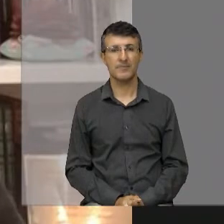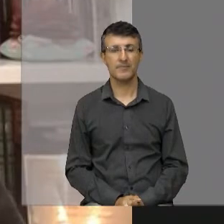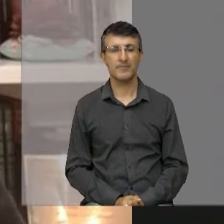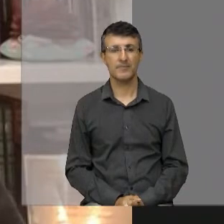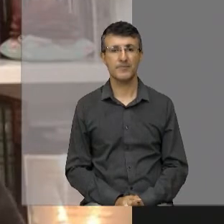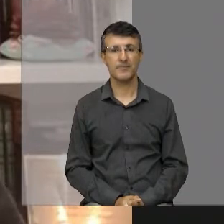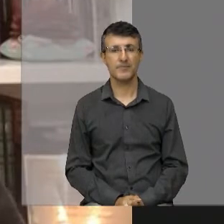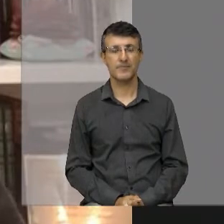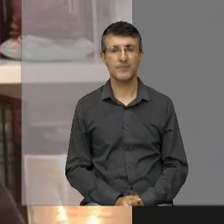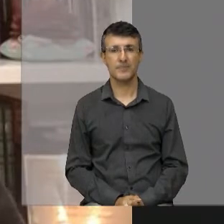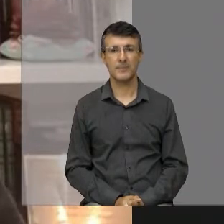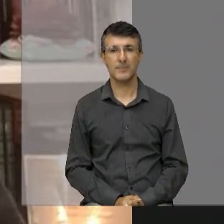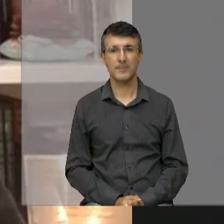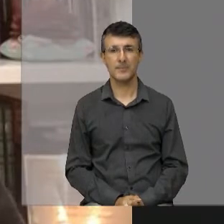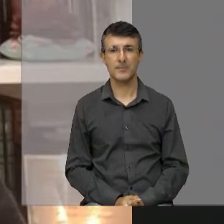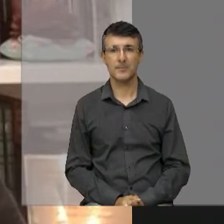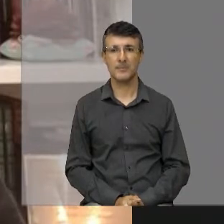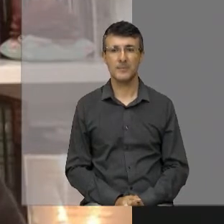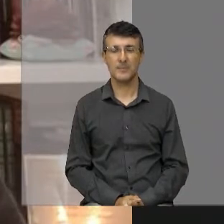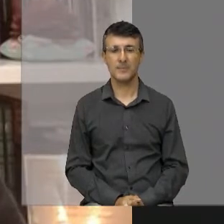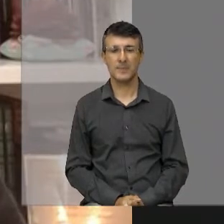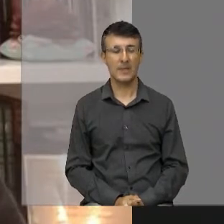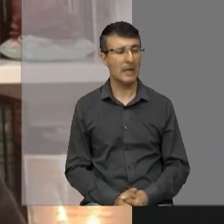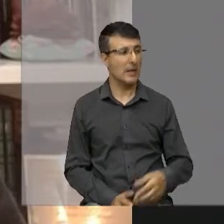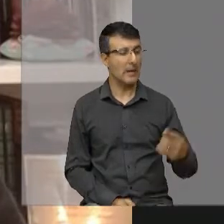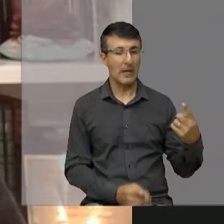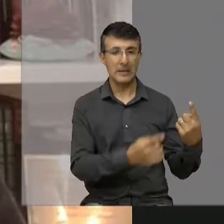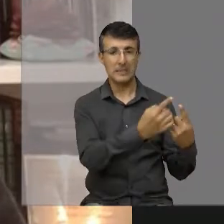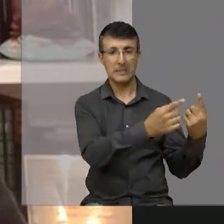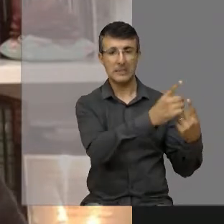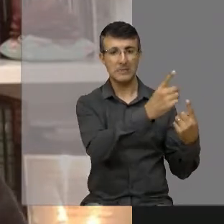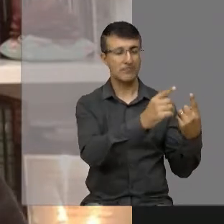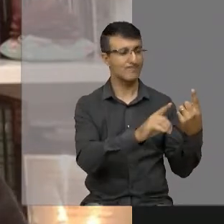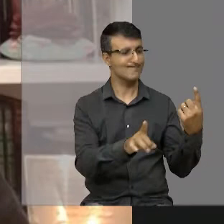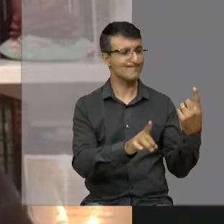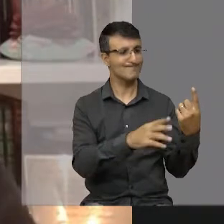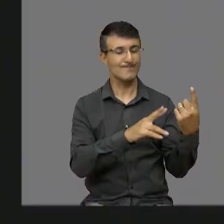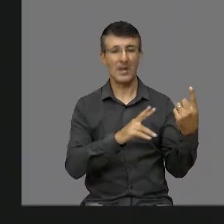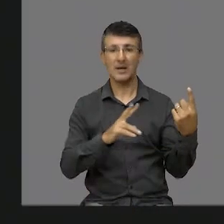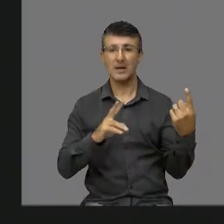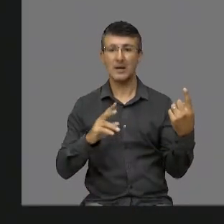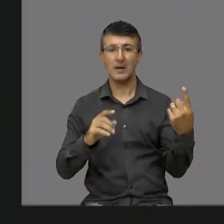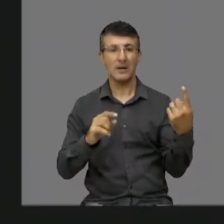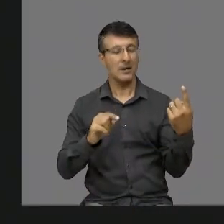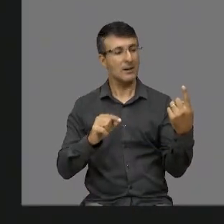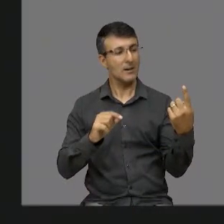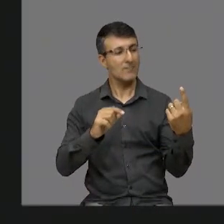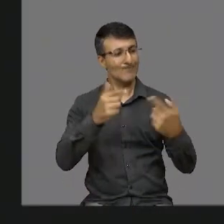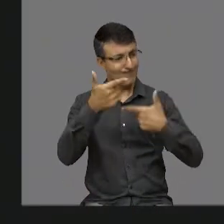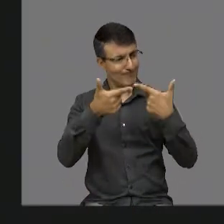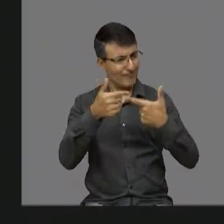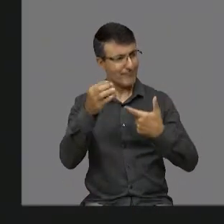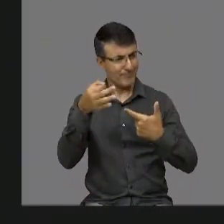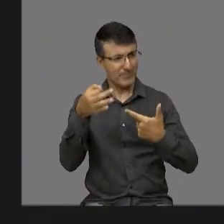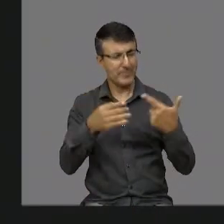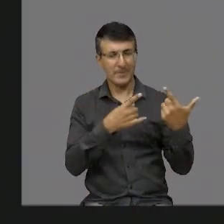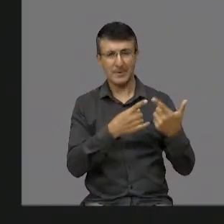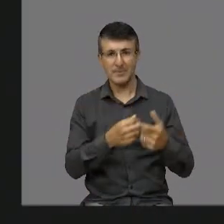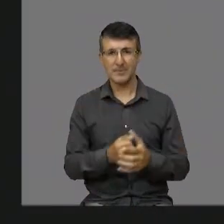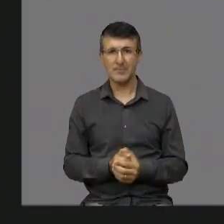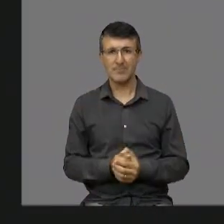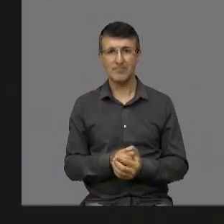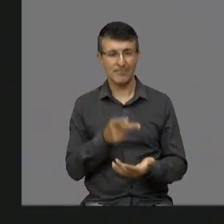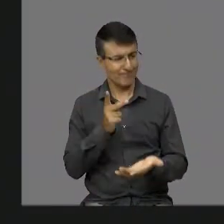Doutora Ana Paula, eu queria perguntar, mas essas instituições funcionam mesmo? Até que a primeira denúncia, elas têm que